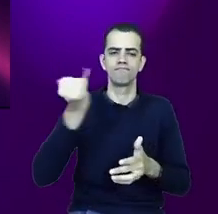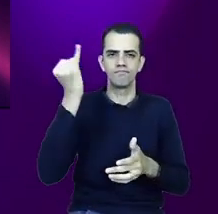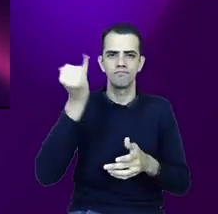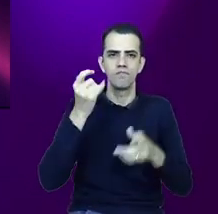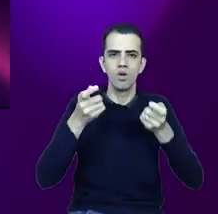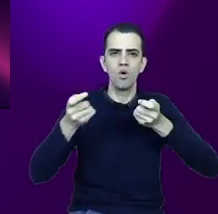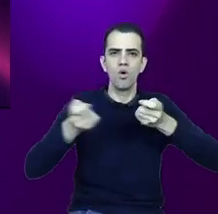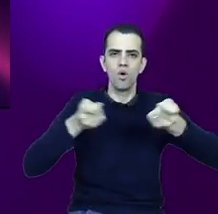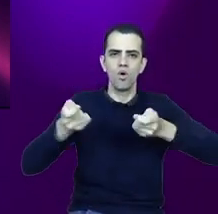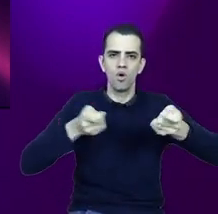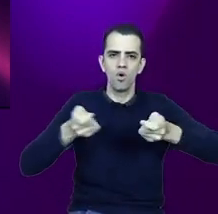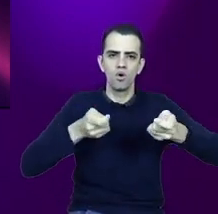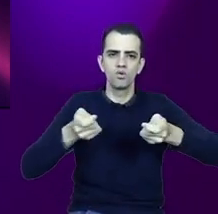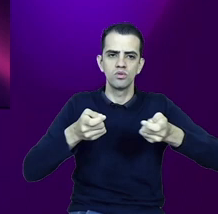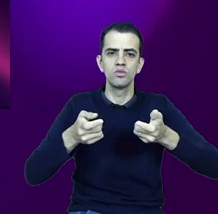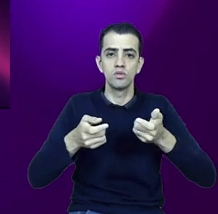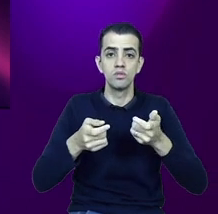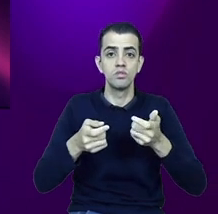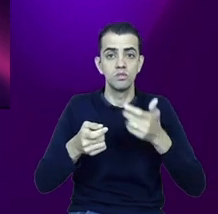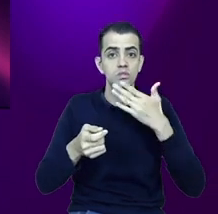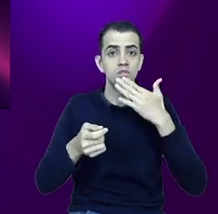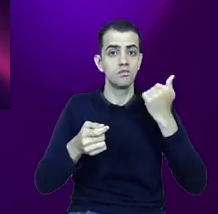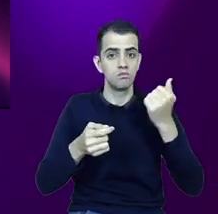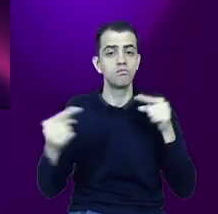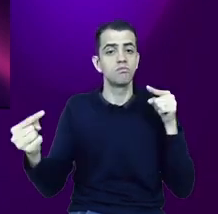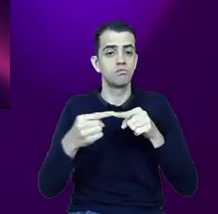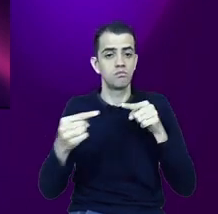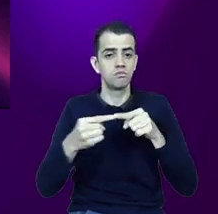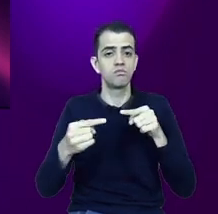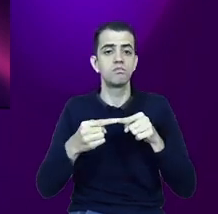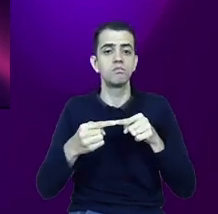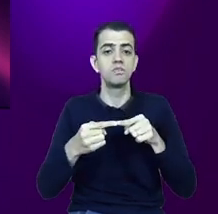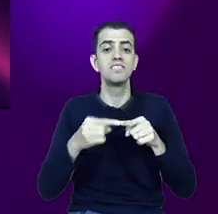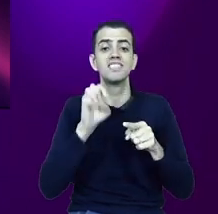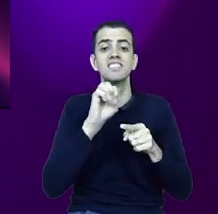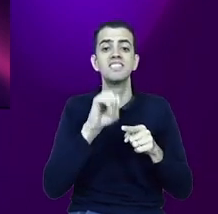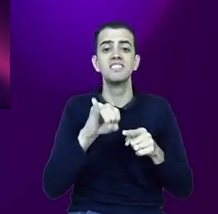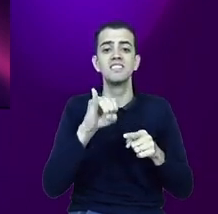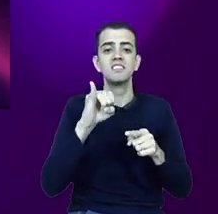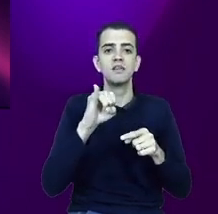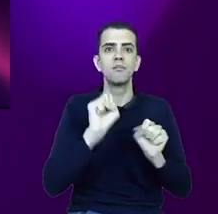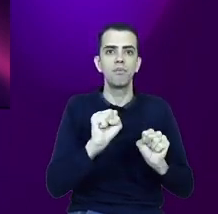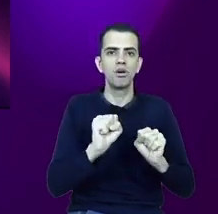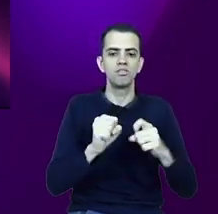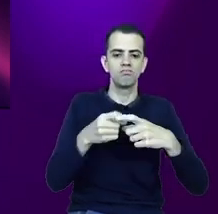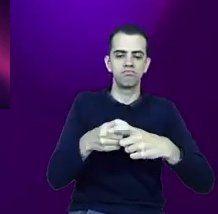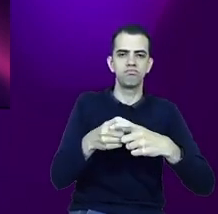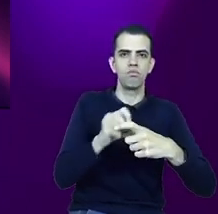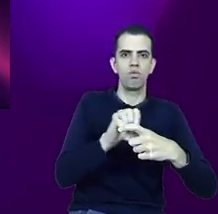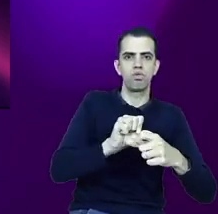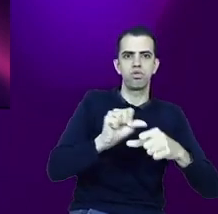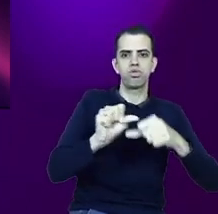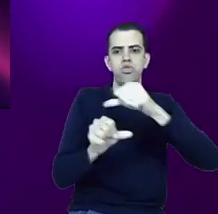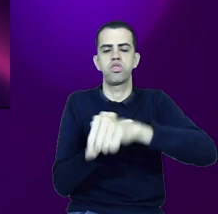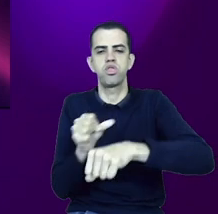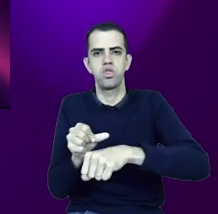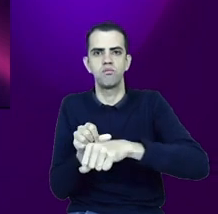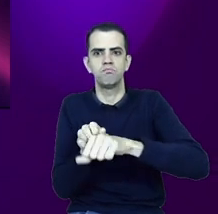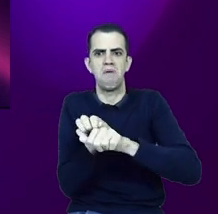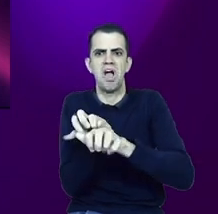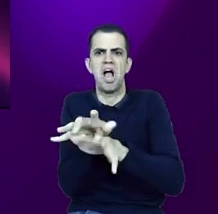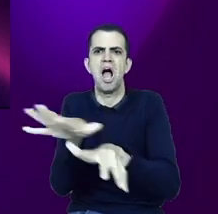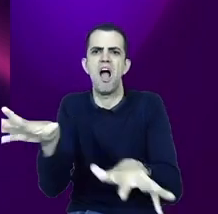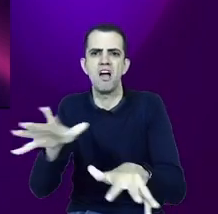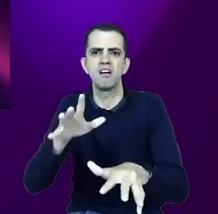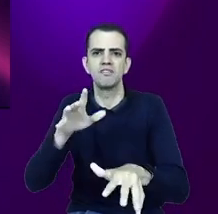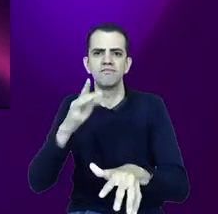uma recidiva. Ela é mais indicada principalmente quando temos aí recidivas grandes, né? E em